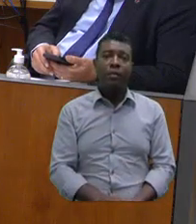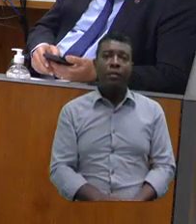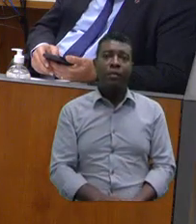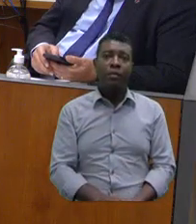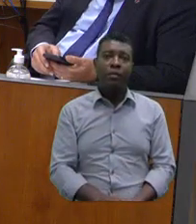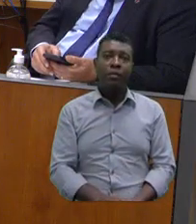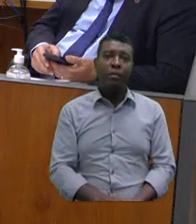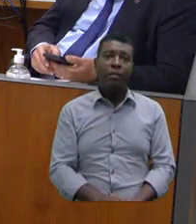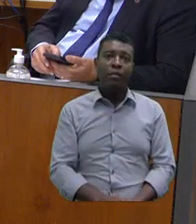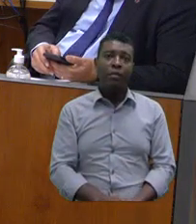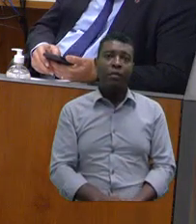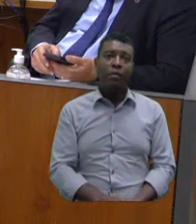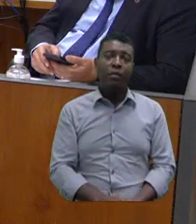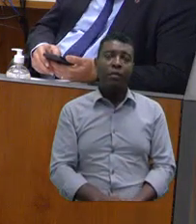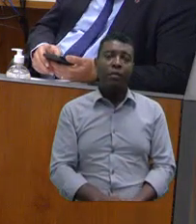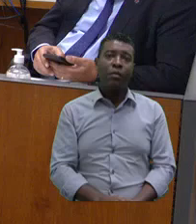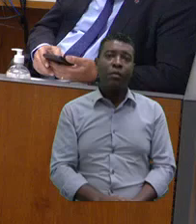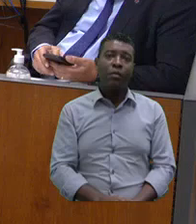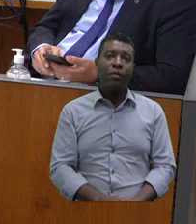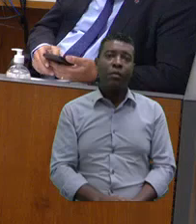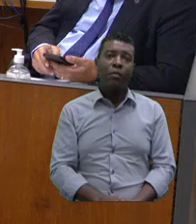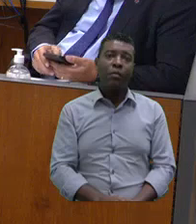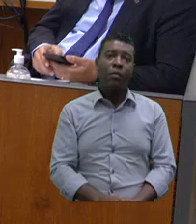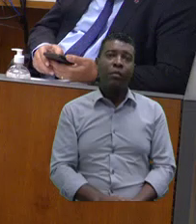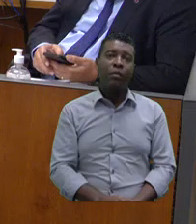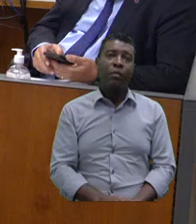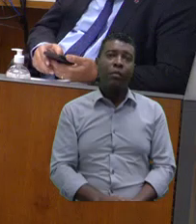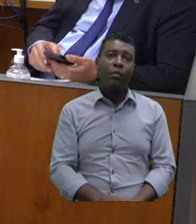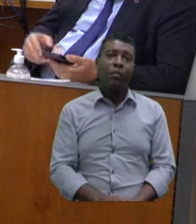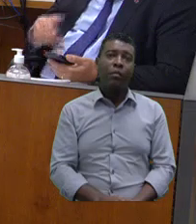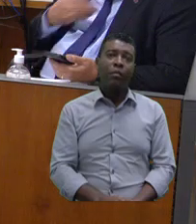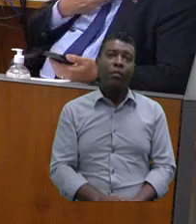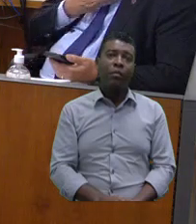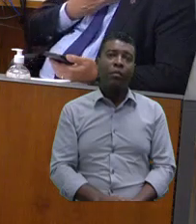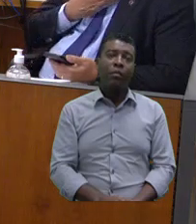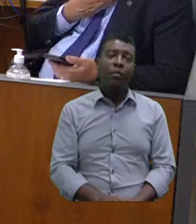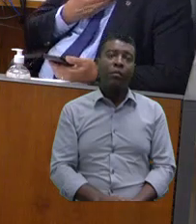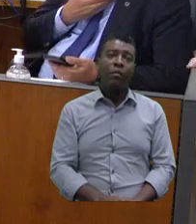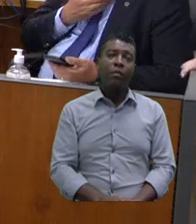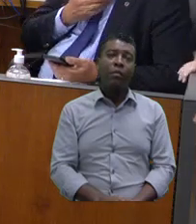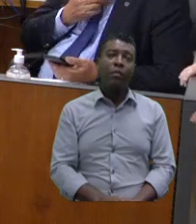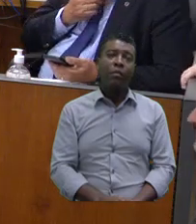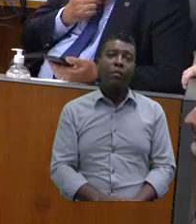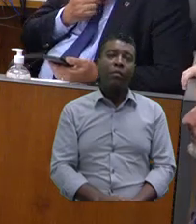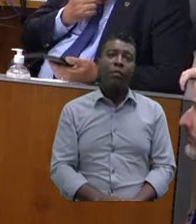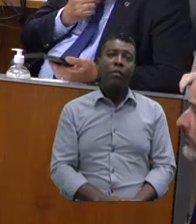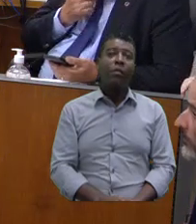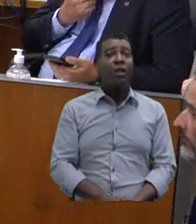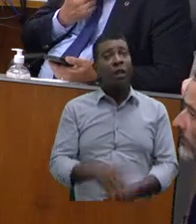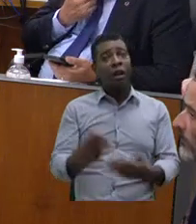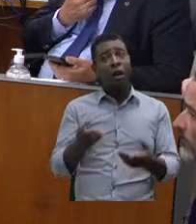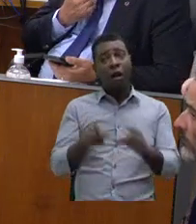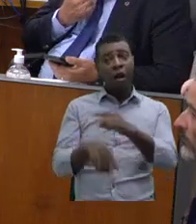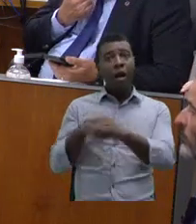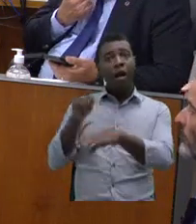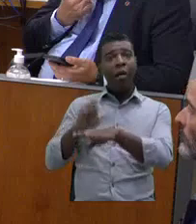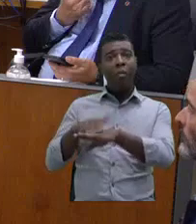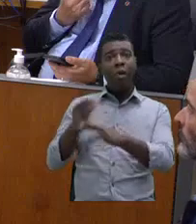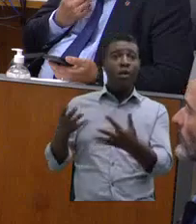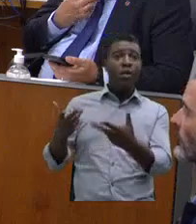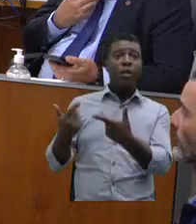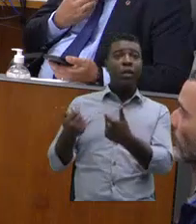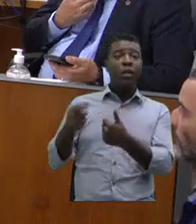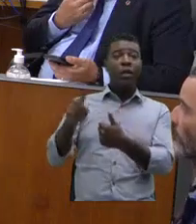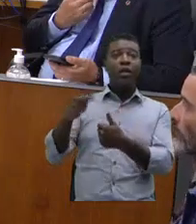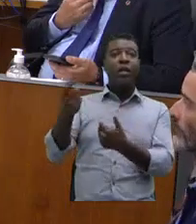Ele me dá a palavra melhor, né? Se devolveu a presidência, ele me dá a palavra. Agora, ele era mais generoso que você, ele deu 3, mas 2 minutos. Né? Qual